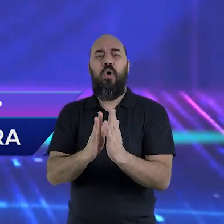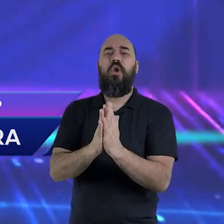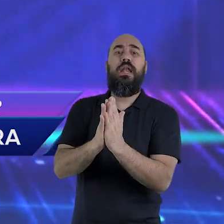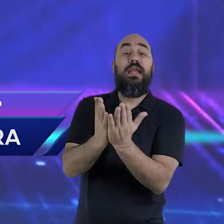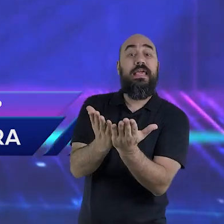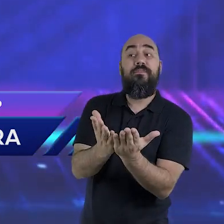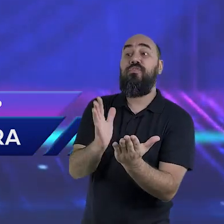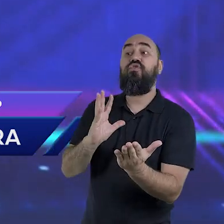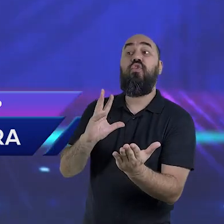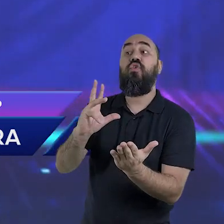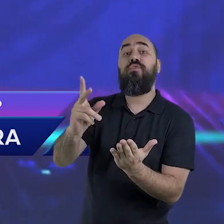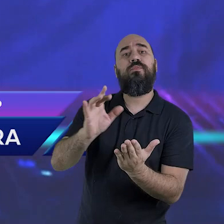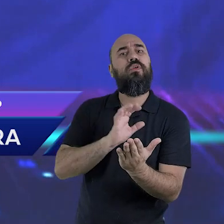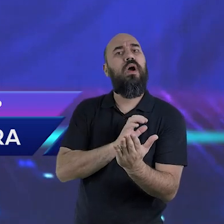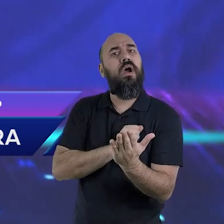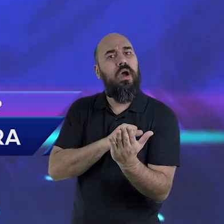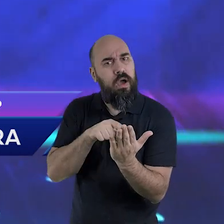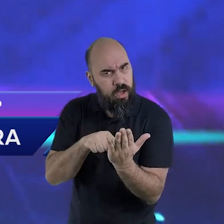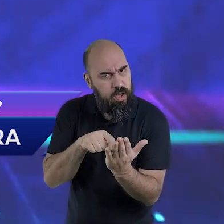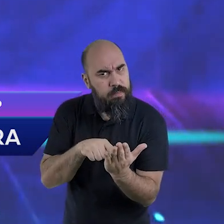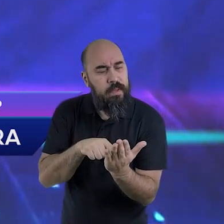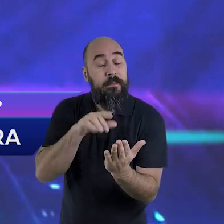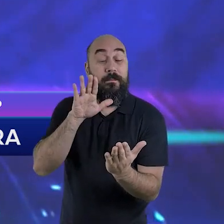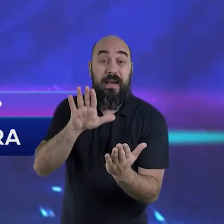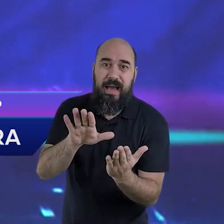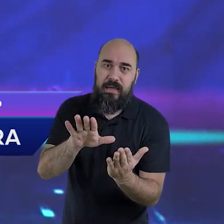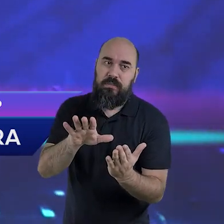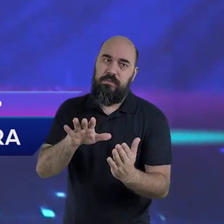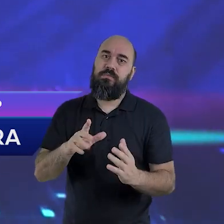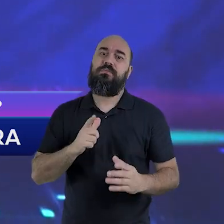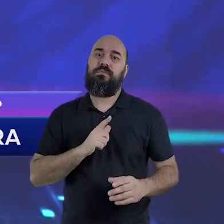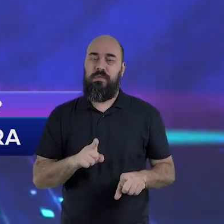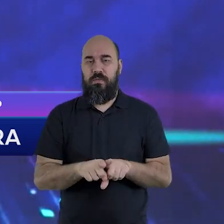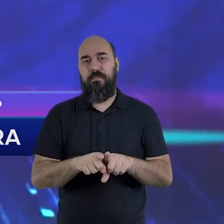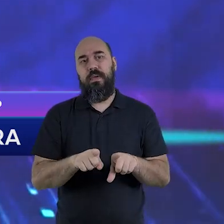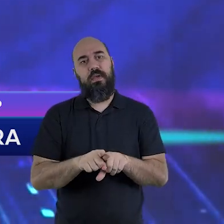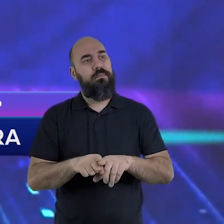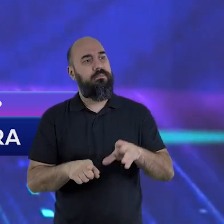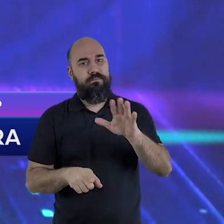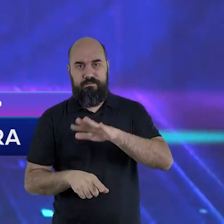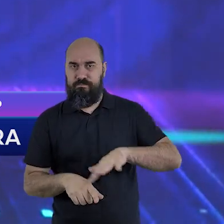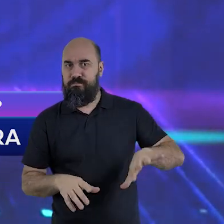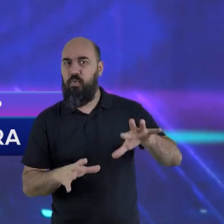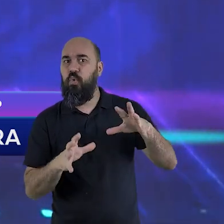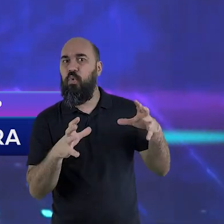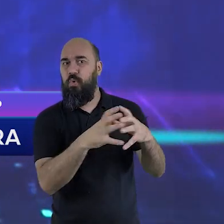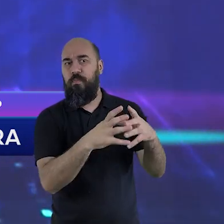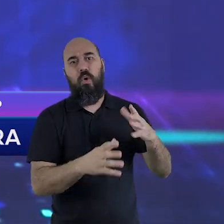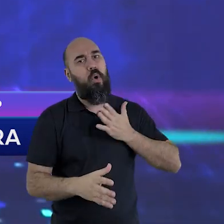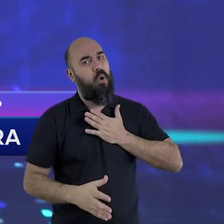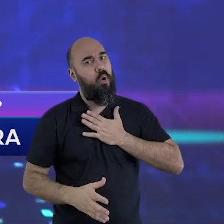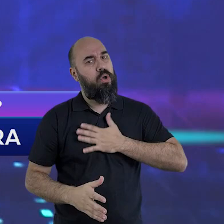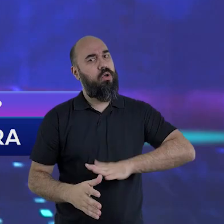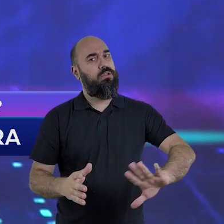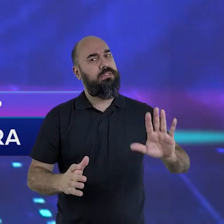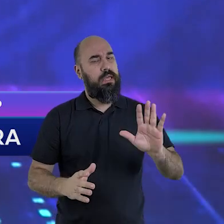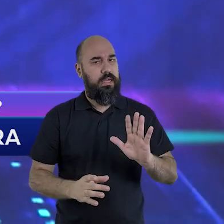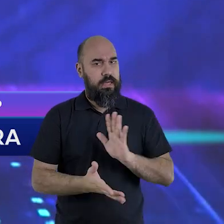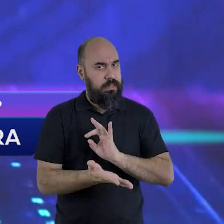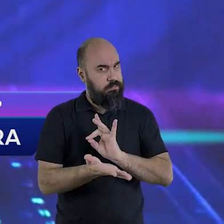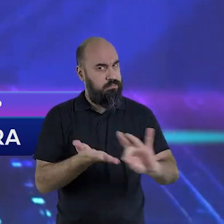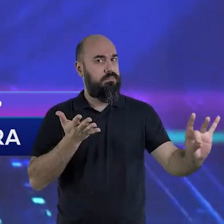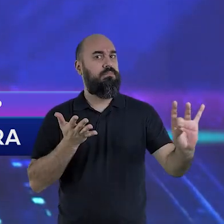é o livro mais amado de toda a história e é também o livro mais odiado. Certa vez,